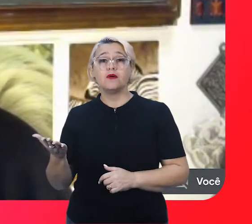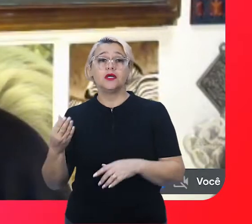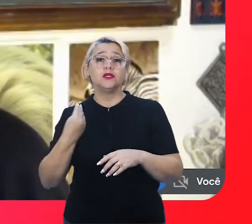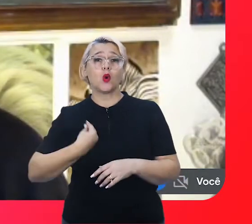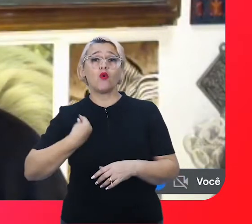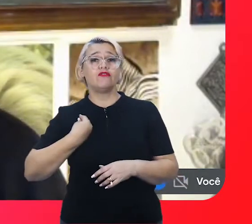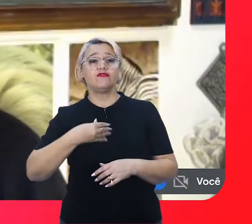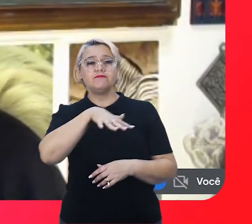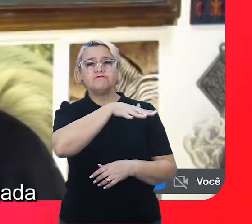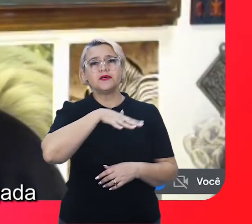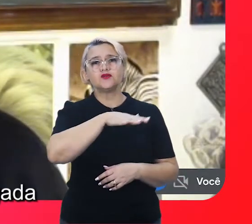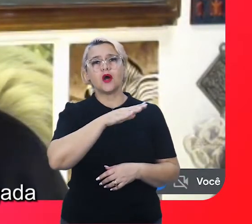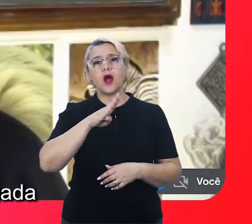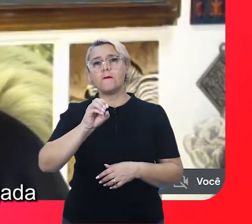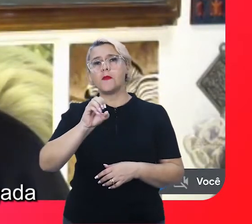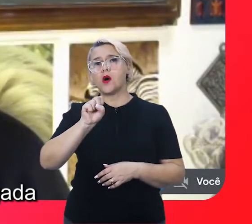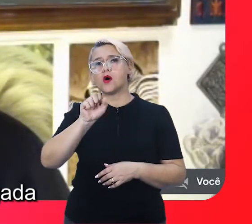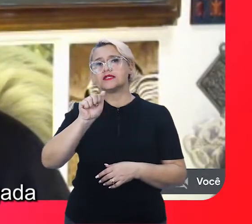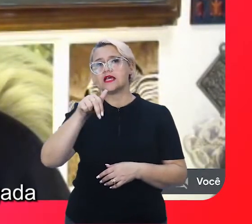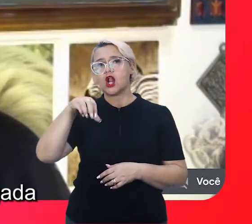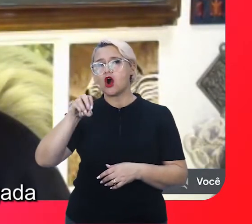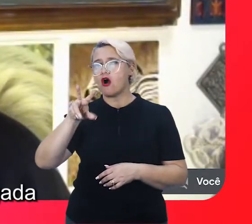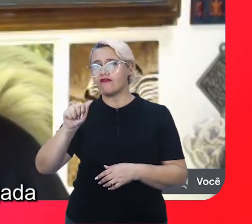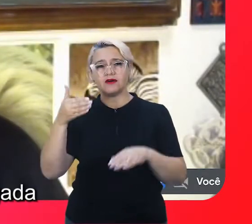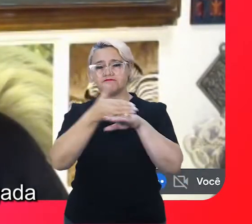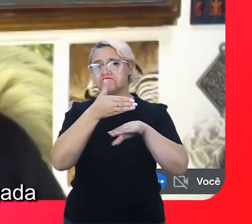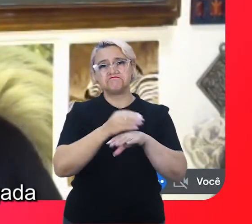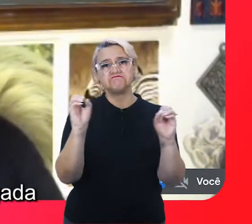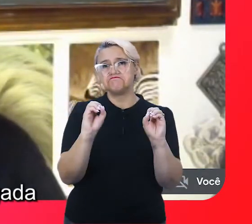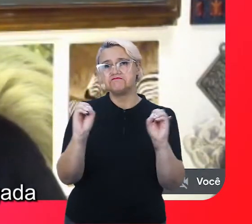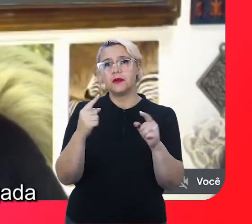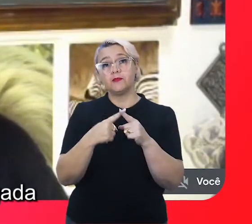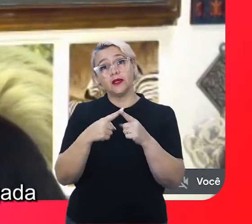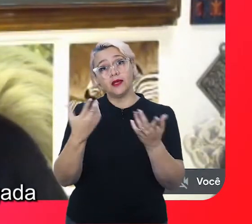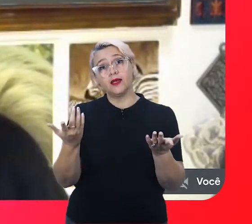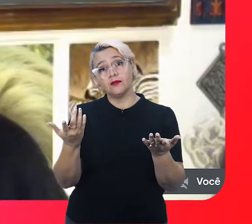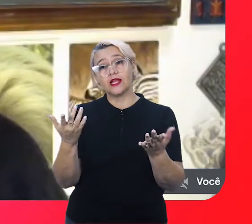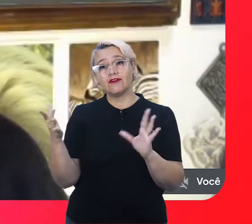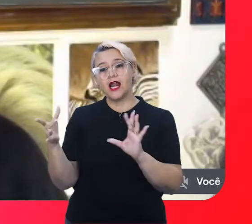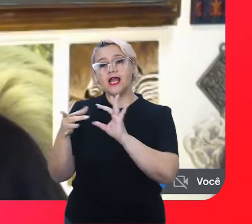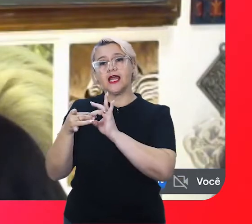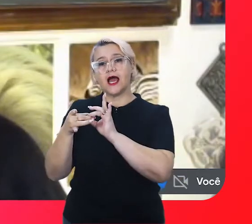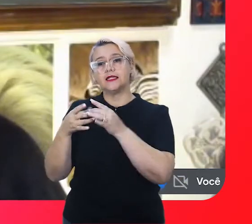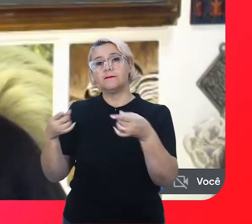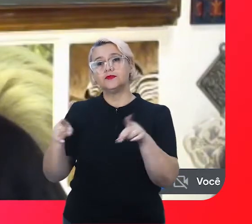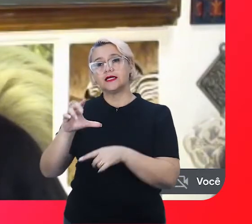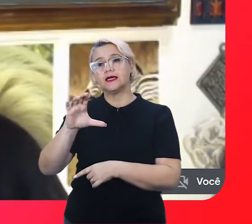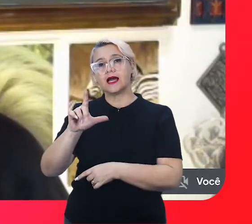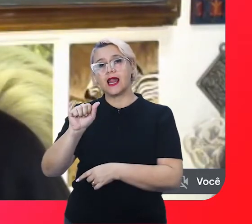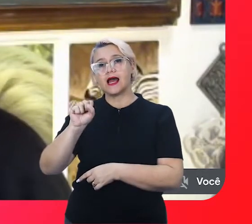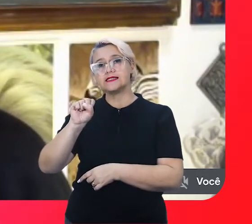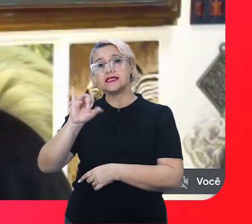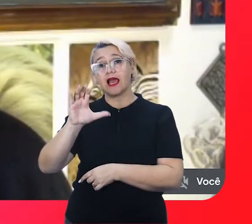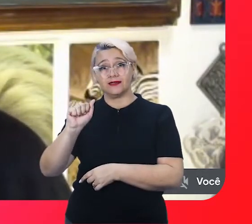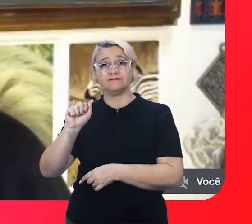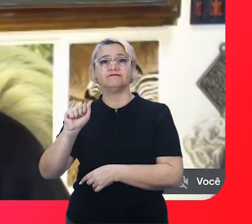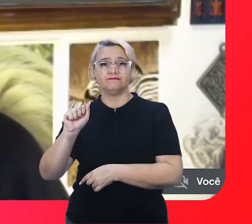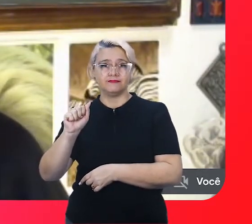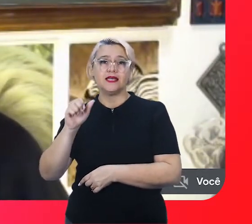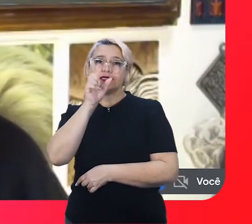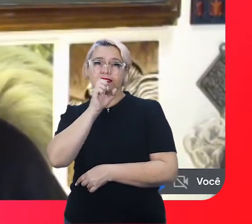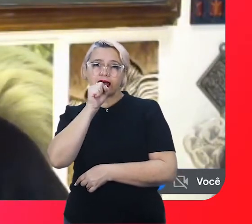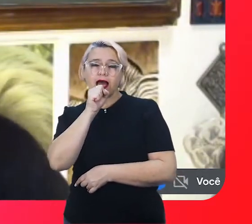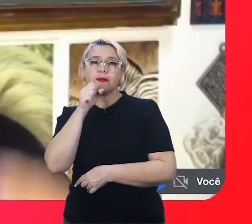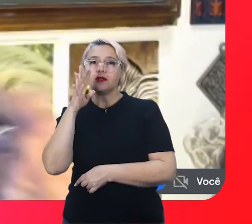com o pessoal da bossa nova, não frequentei muito porque primeiro também estava muito ligada à música clássica. Nos sábados